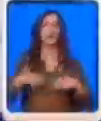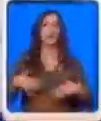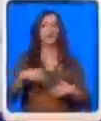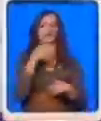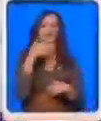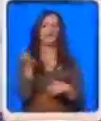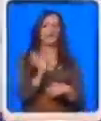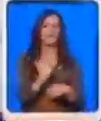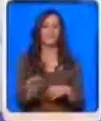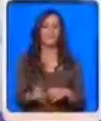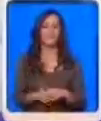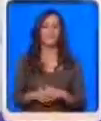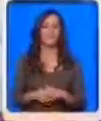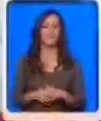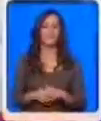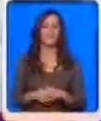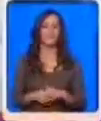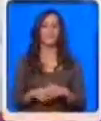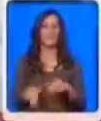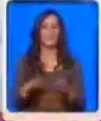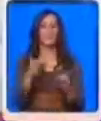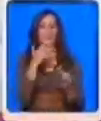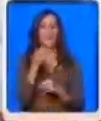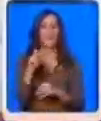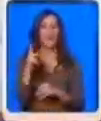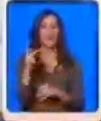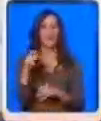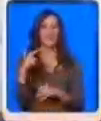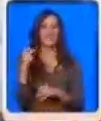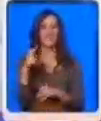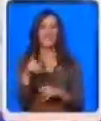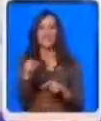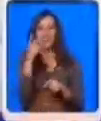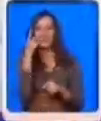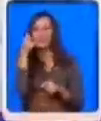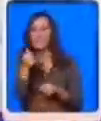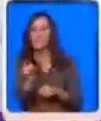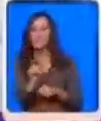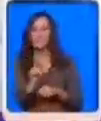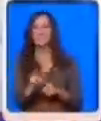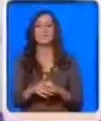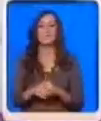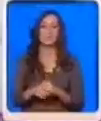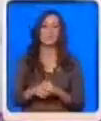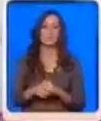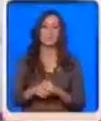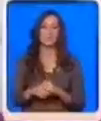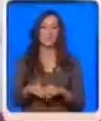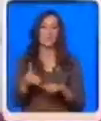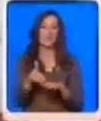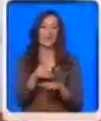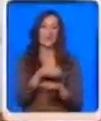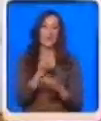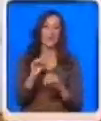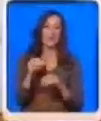maravilhosas. Maravilhosas. É isto o Avatar, final mas isto é mesmo o Avatar. Aqui não se vê bem. Portanto, antes de estreia,